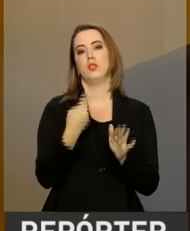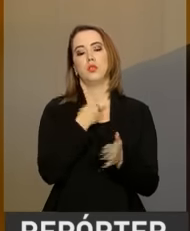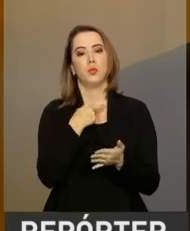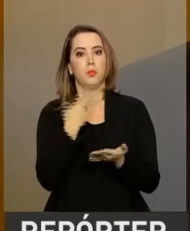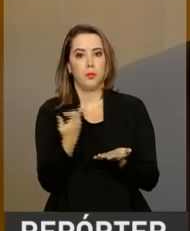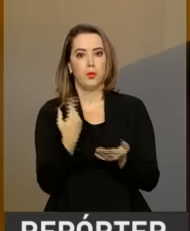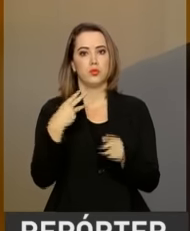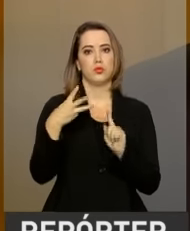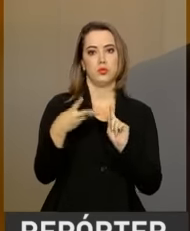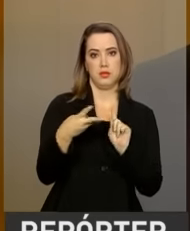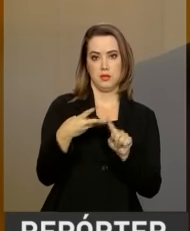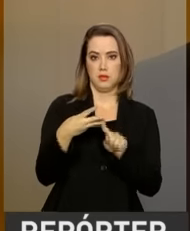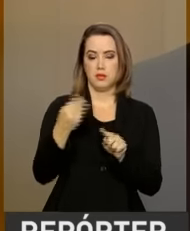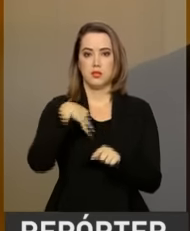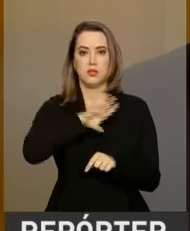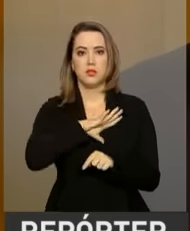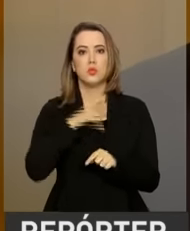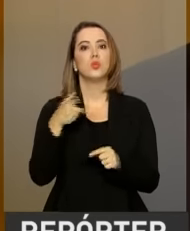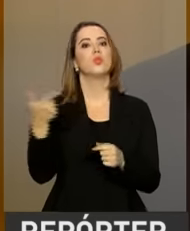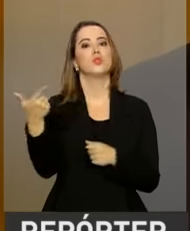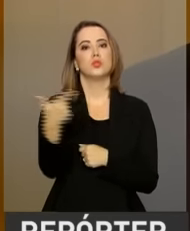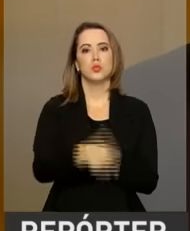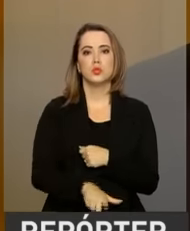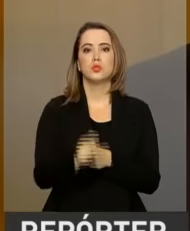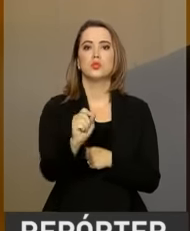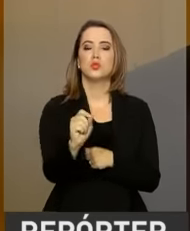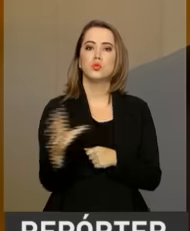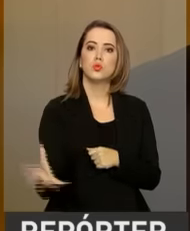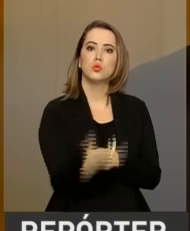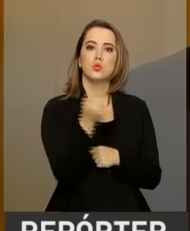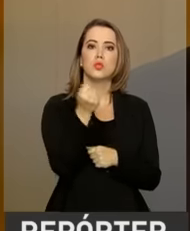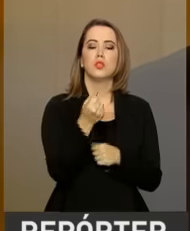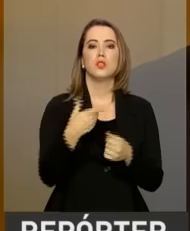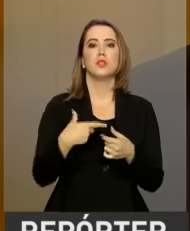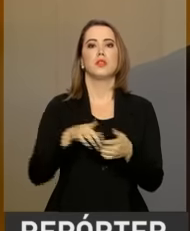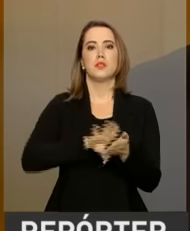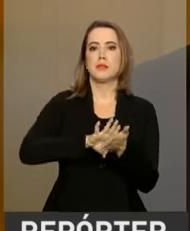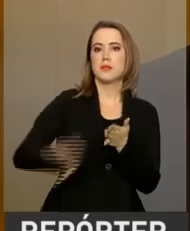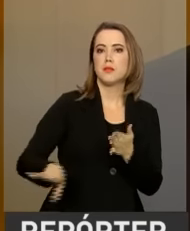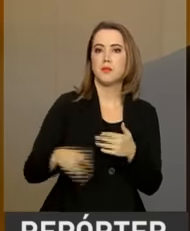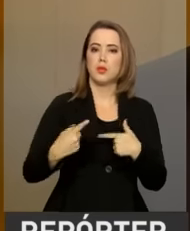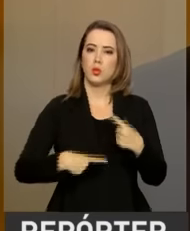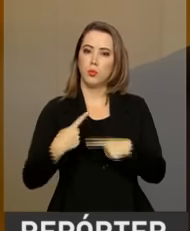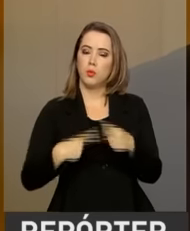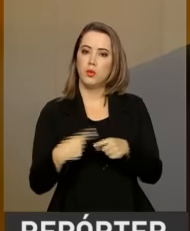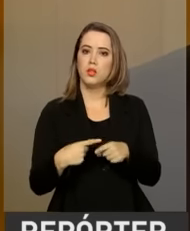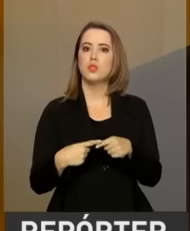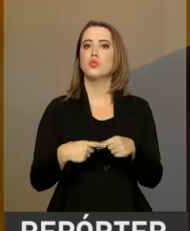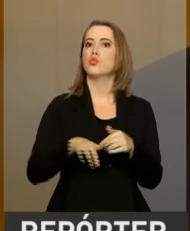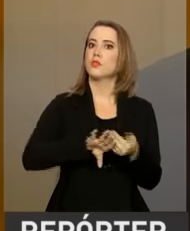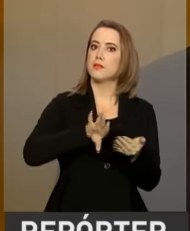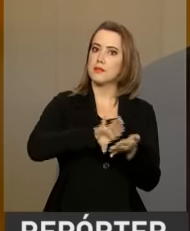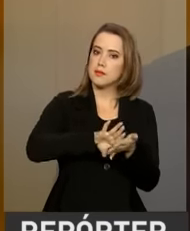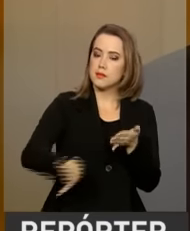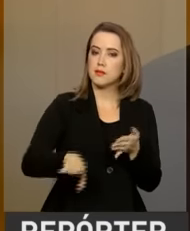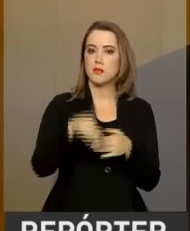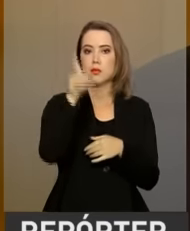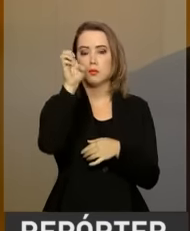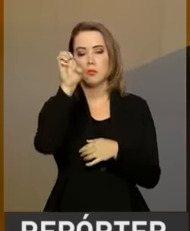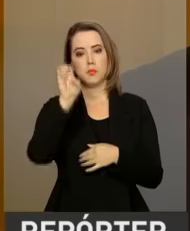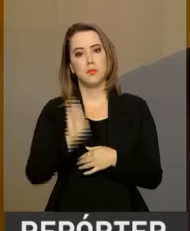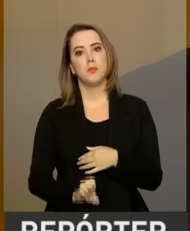reconquistando o estado despolitizado e voltado para aquilo que manda a